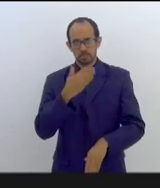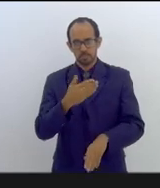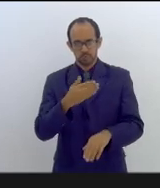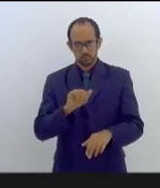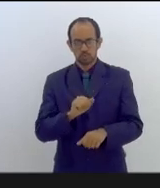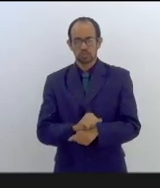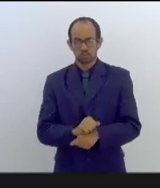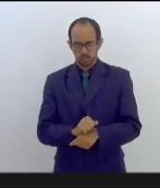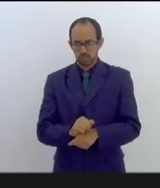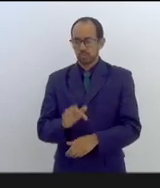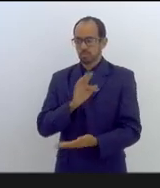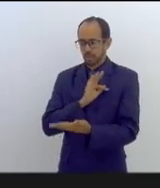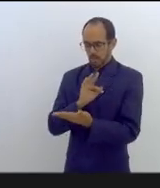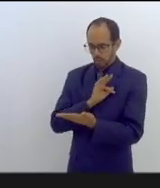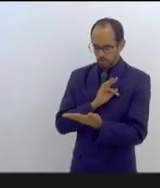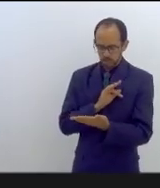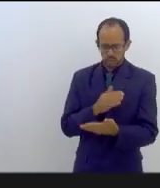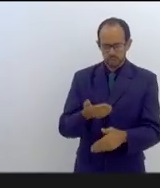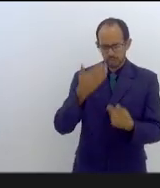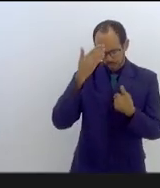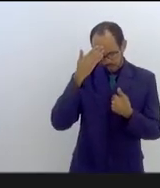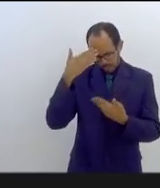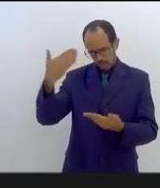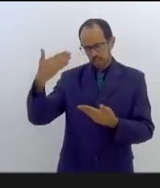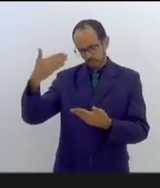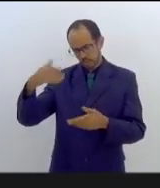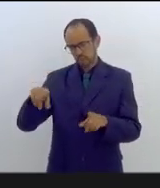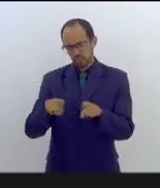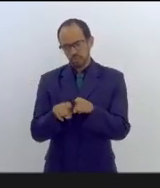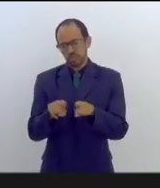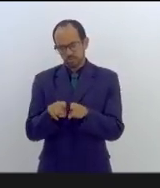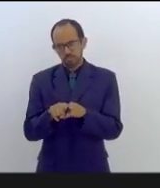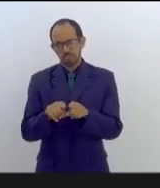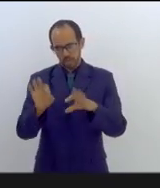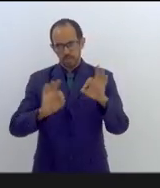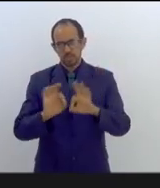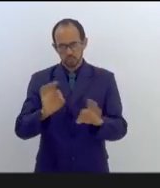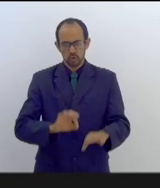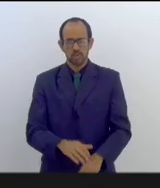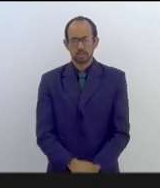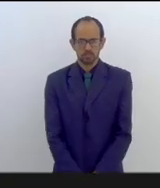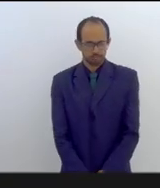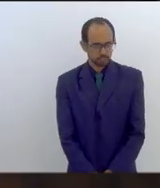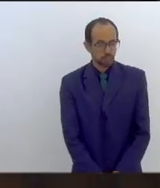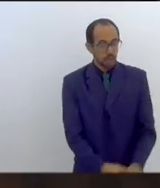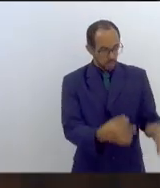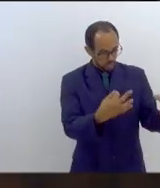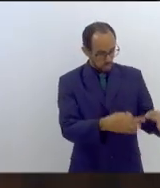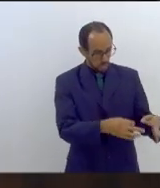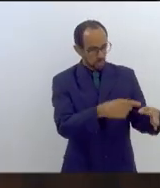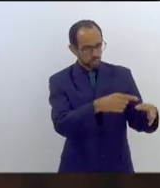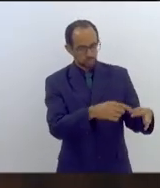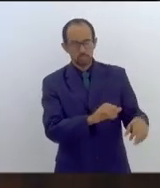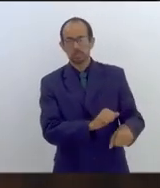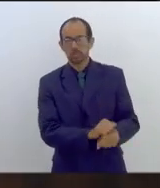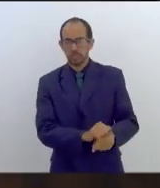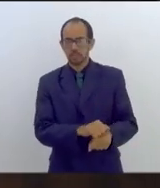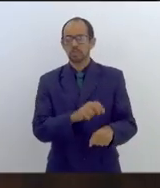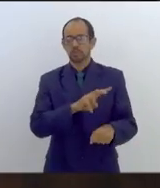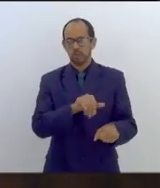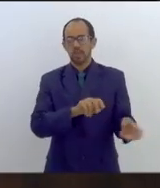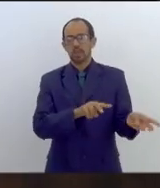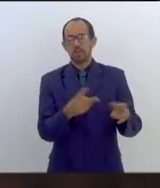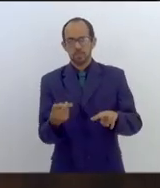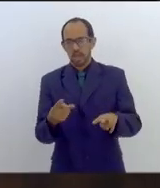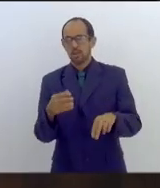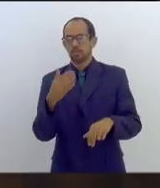registrado, deputada Marta Rocha, e agradeço a abertura da questão de ordem. Claro, com certeza. Estaremos encaminhando seu